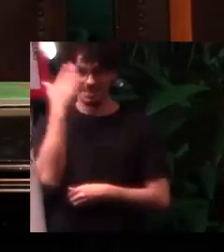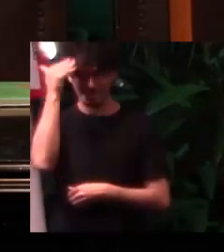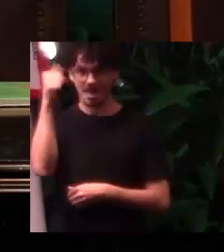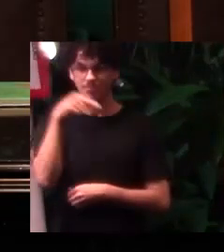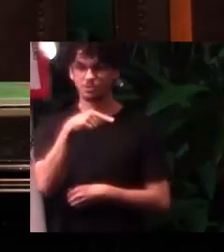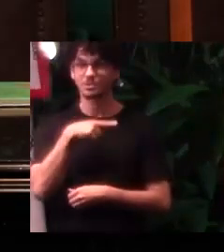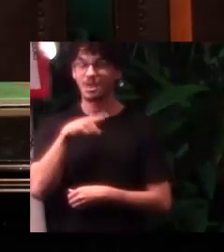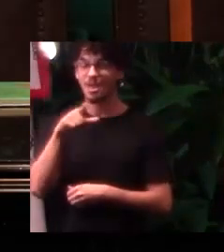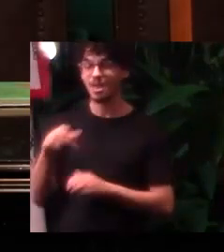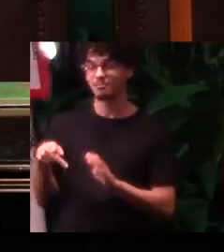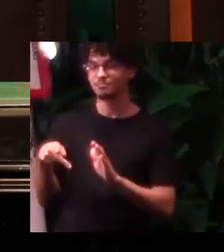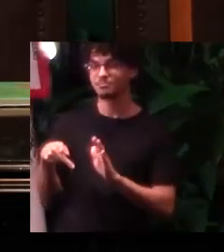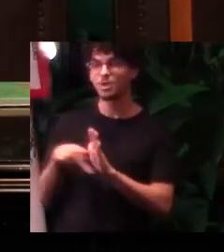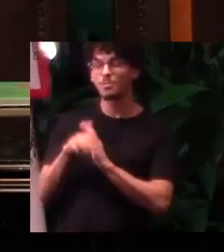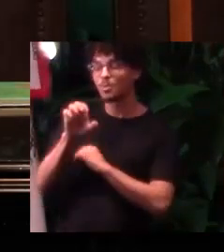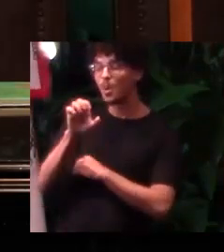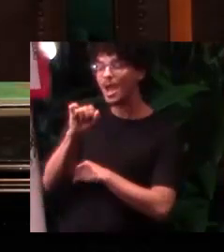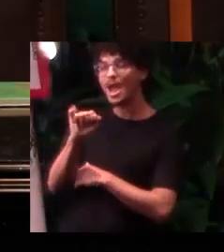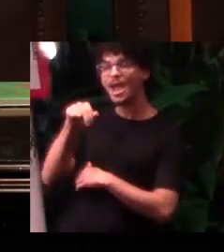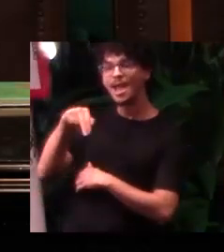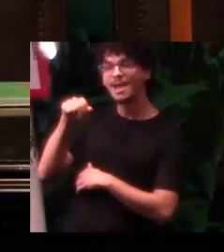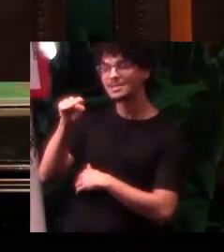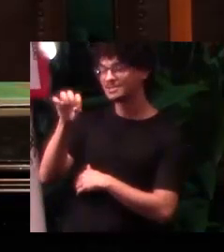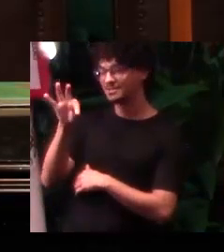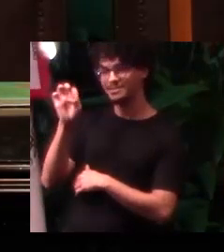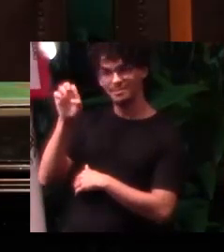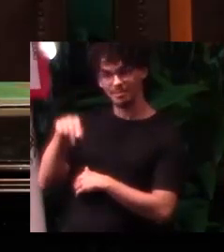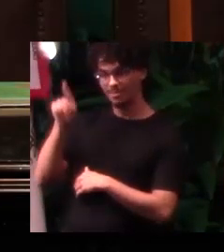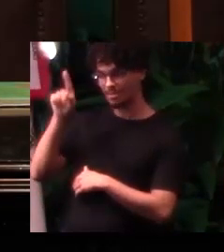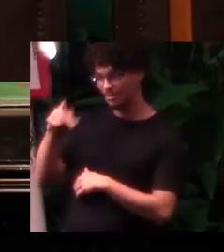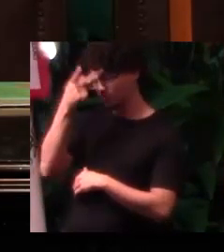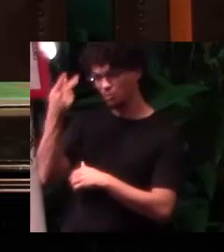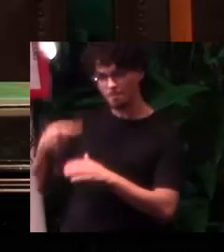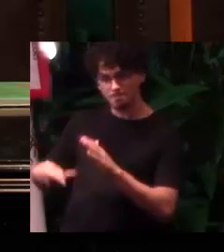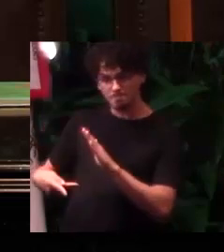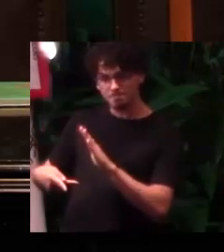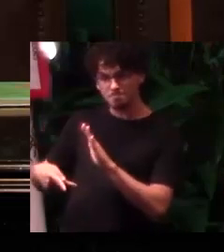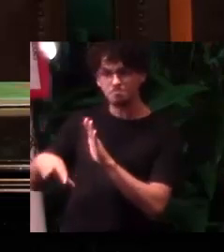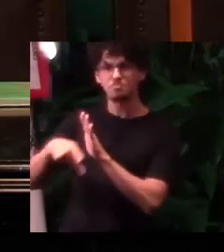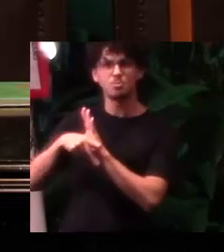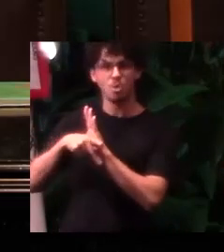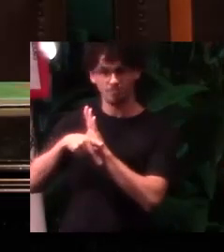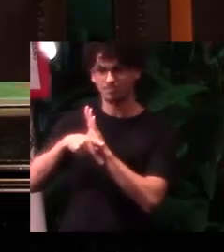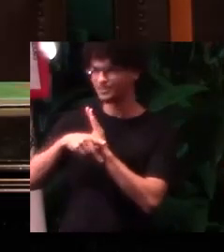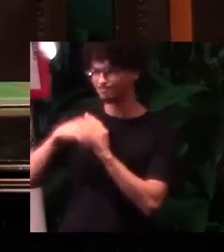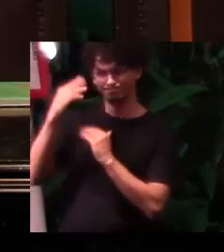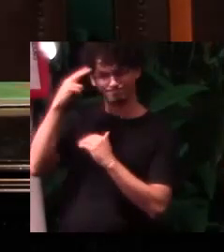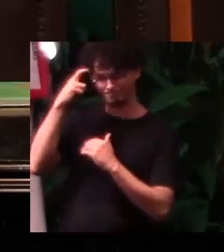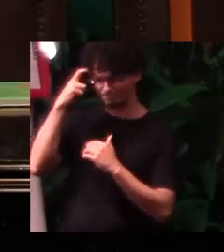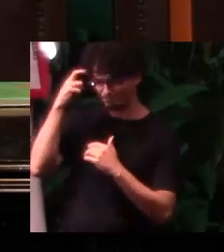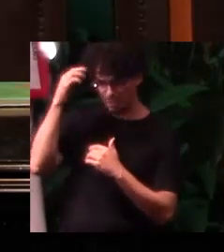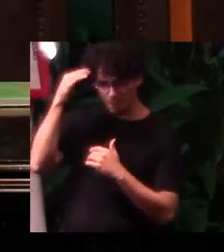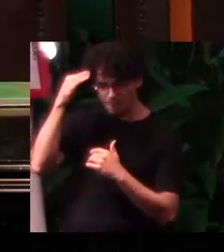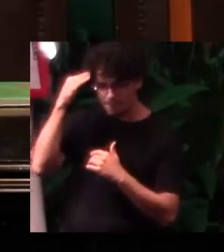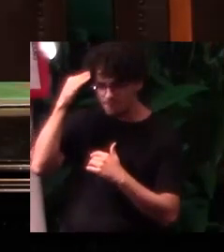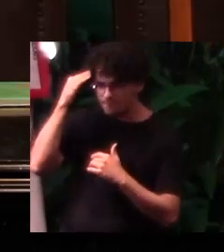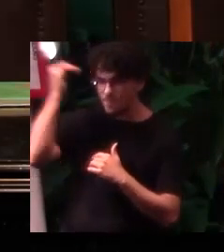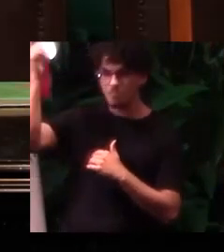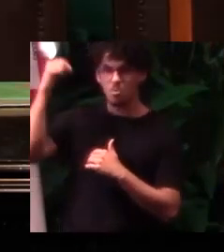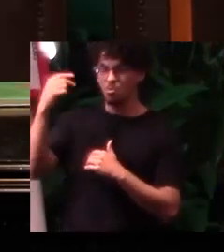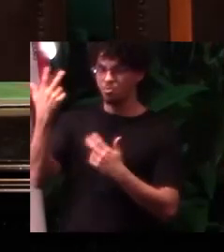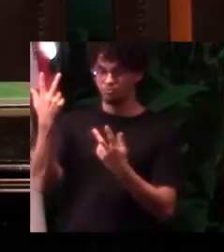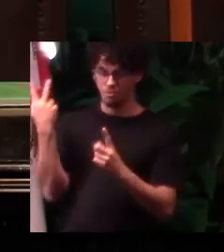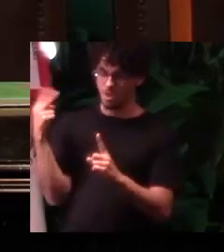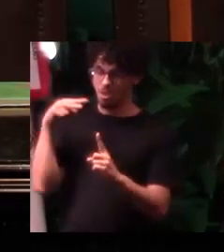considerada por Einstein, por exemplo, né, que foi um gênio das ciências duras, tido, reconhecido